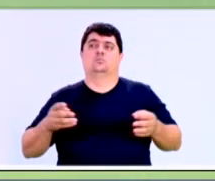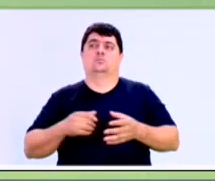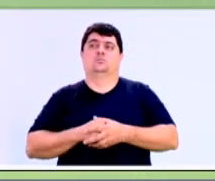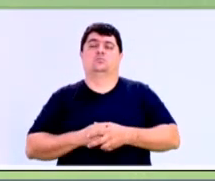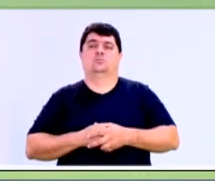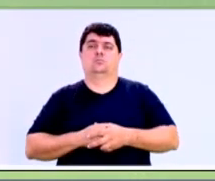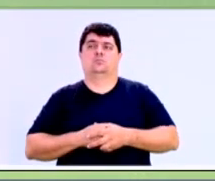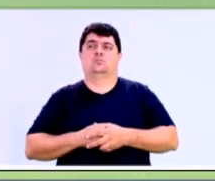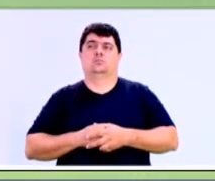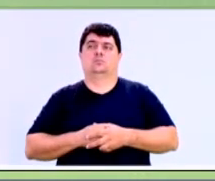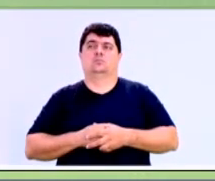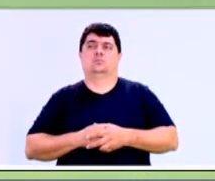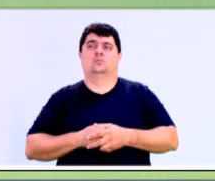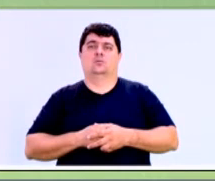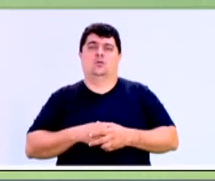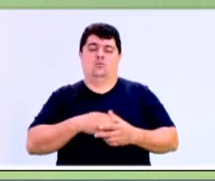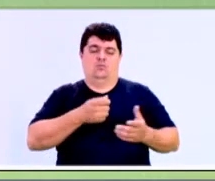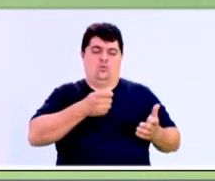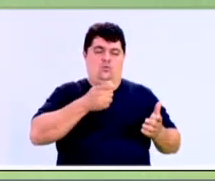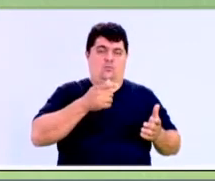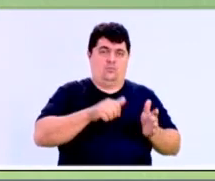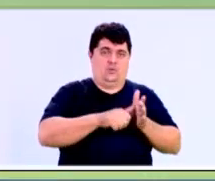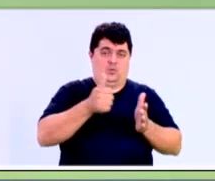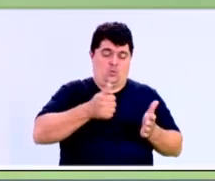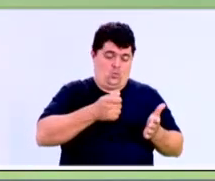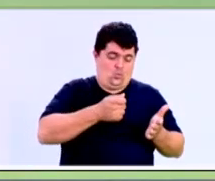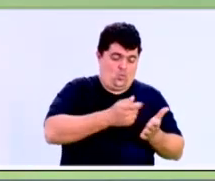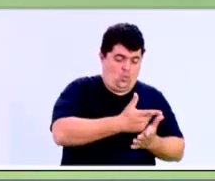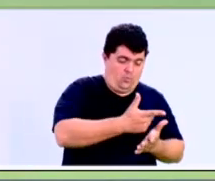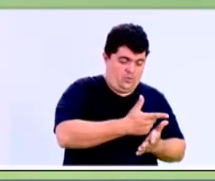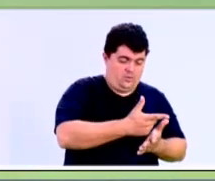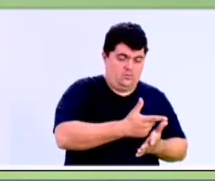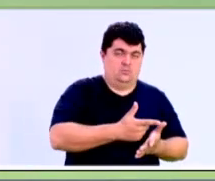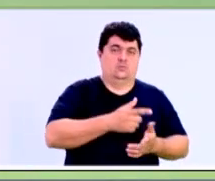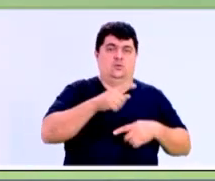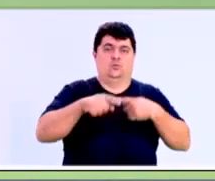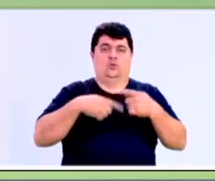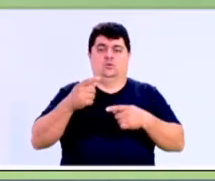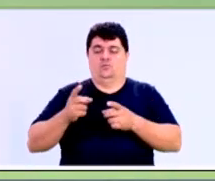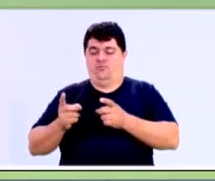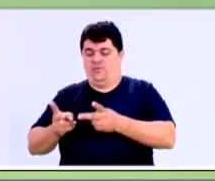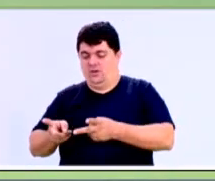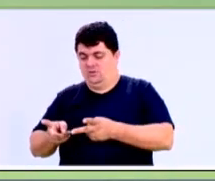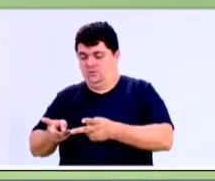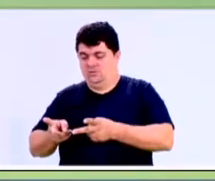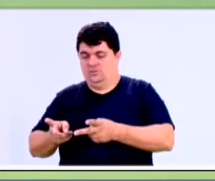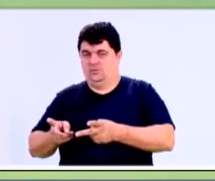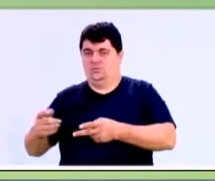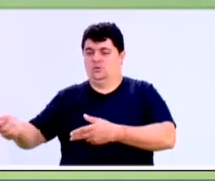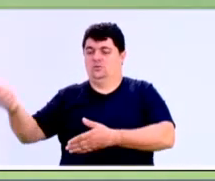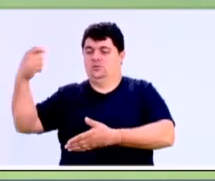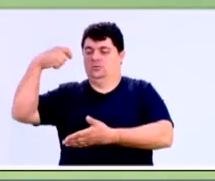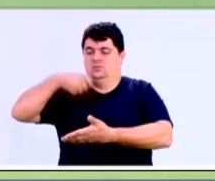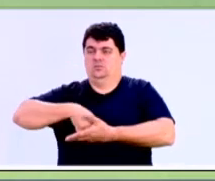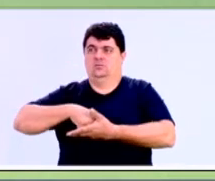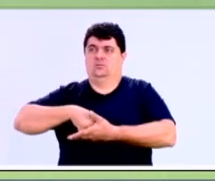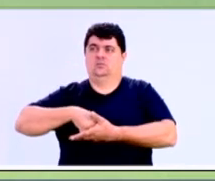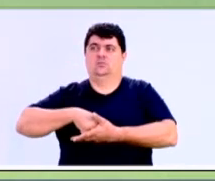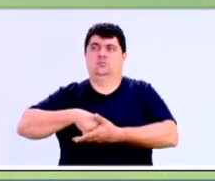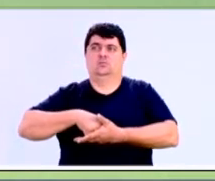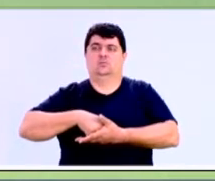da compra. Correto? Tempo que demora entre comprar, vender